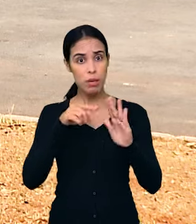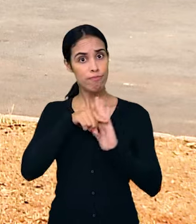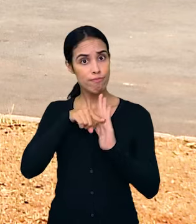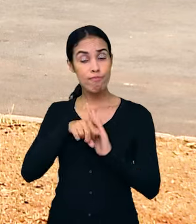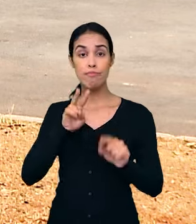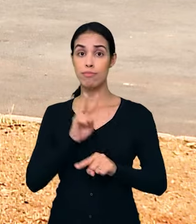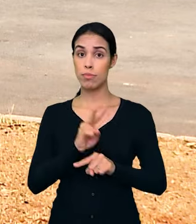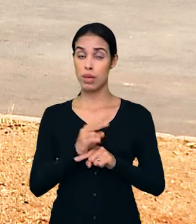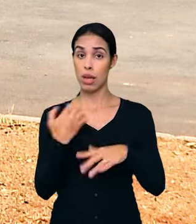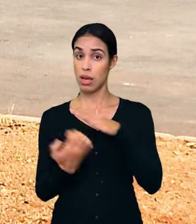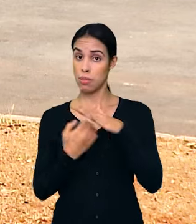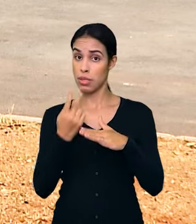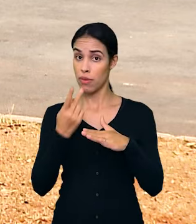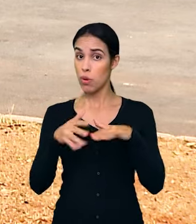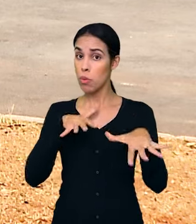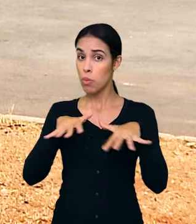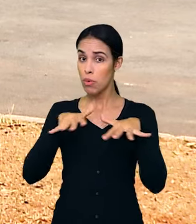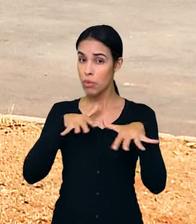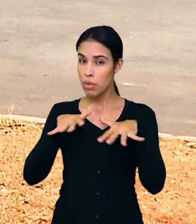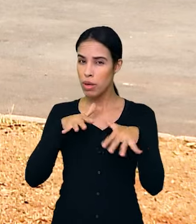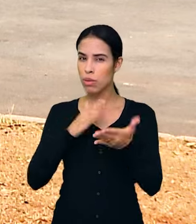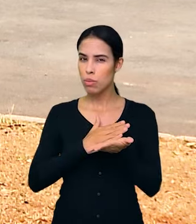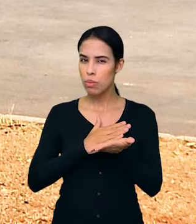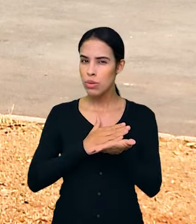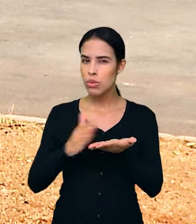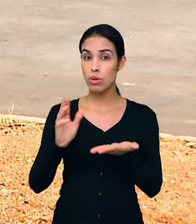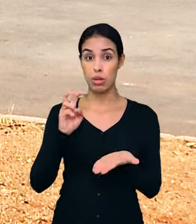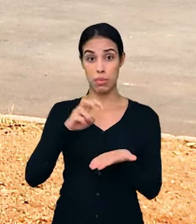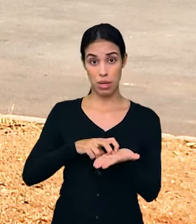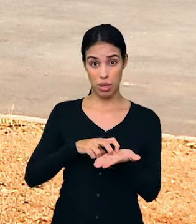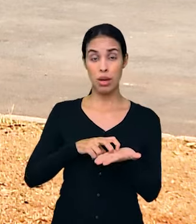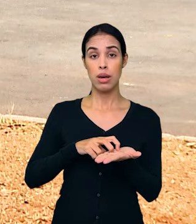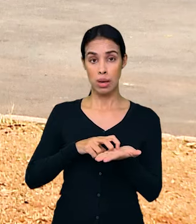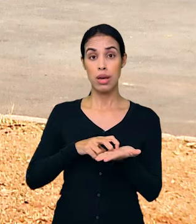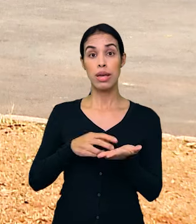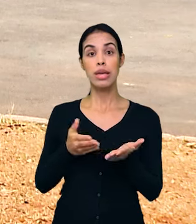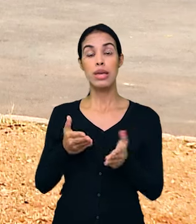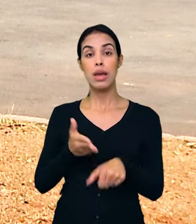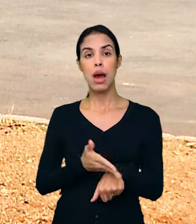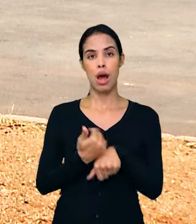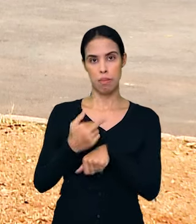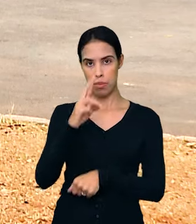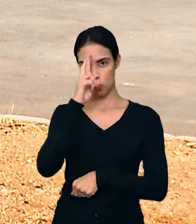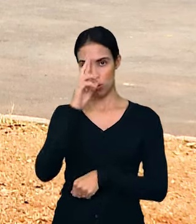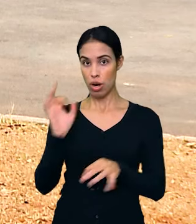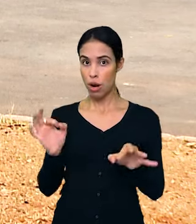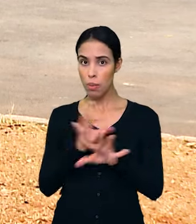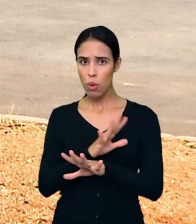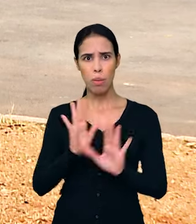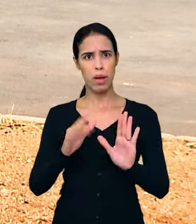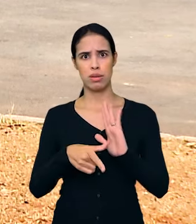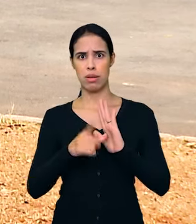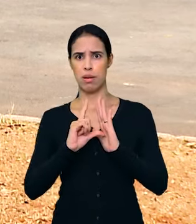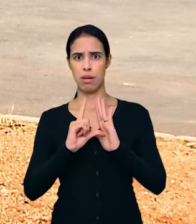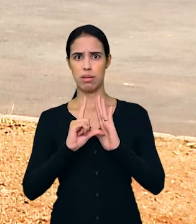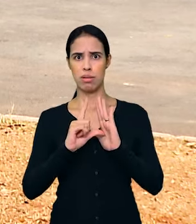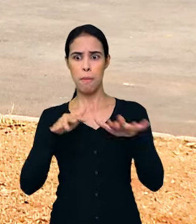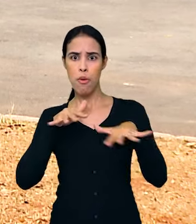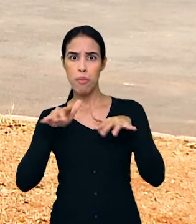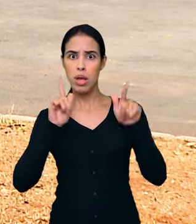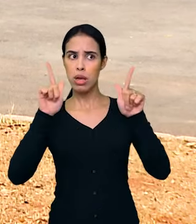A empresa alegou que o movimento, iniciado nas primeiras horas da manhã e encerrado antes do meio-dia, não foi comunicado